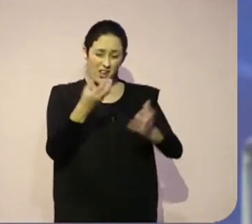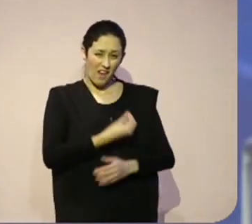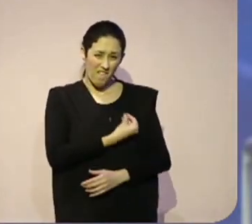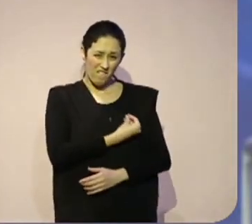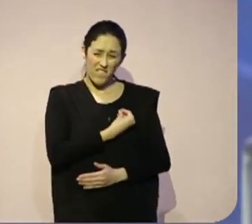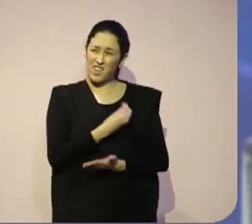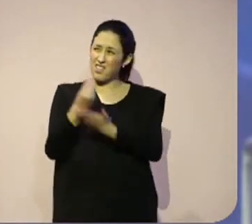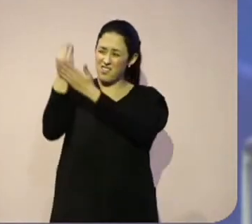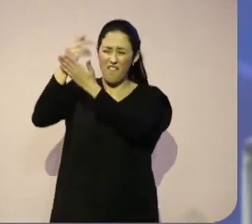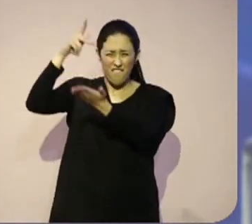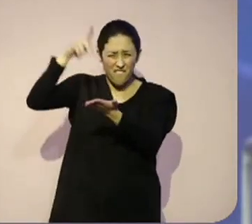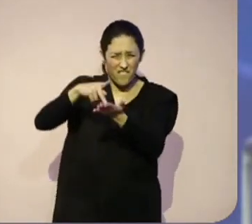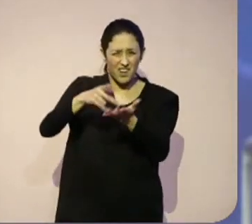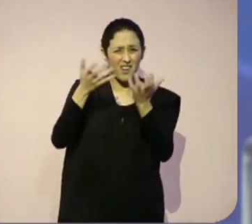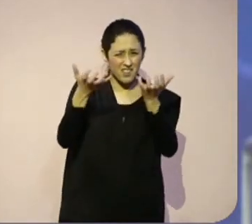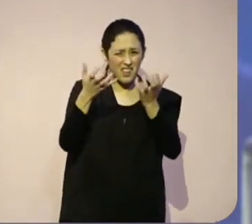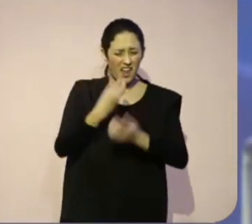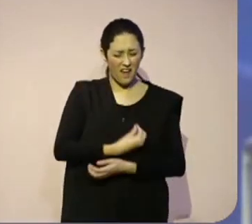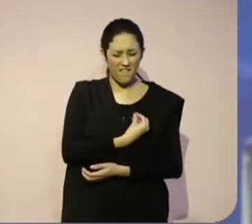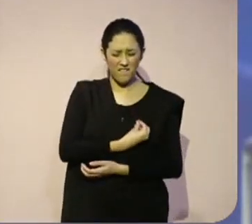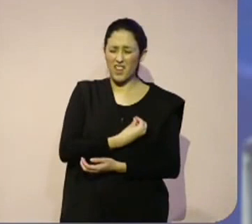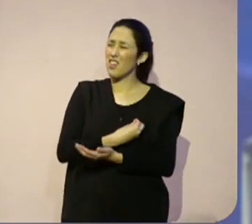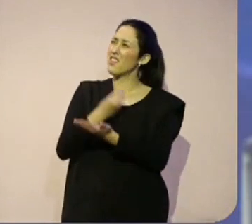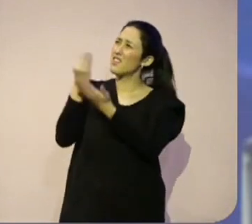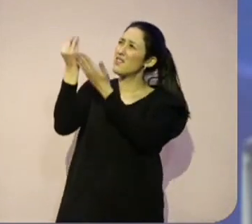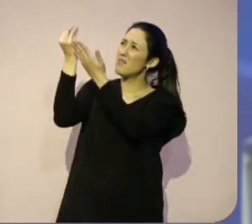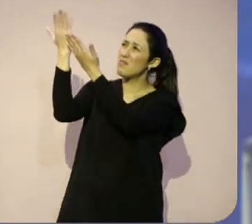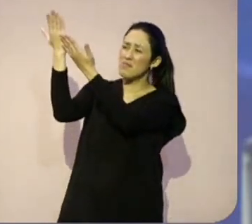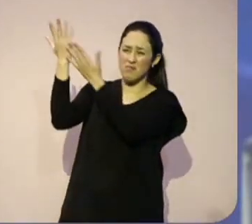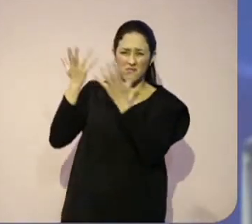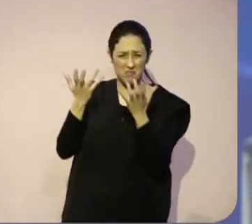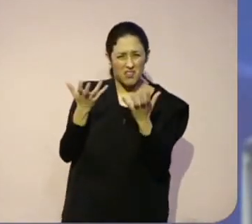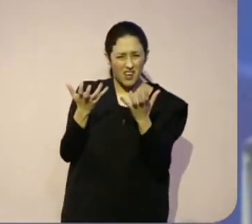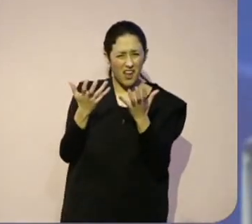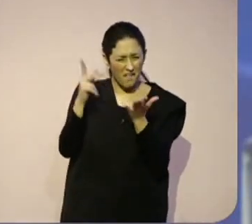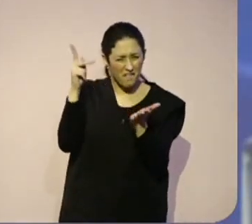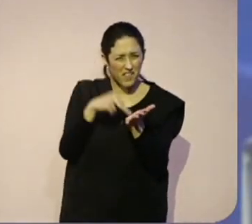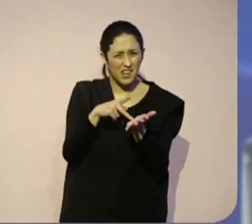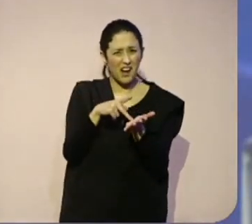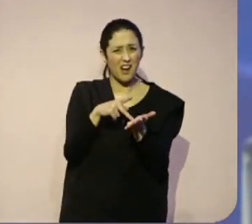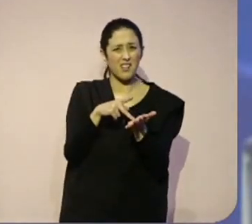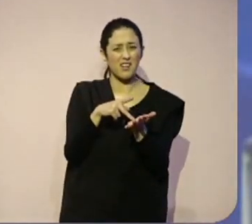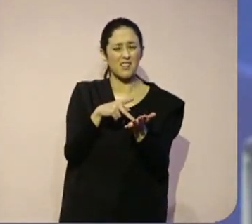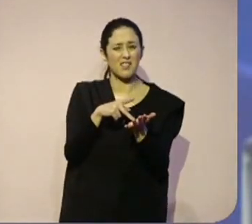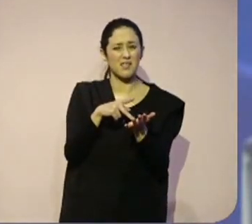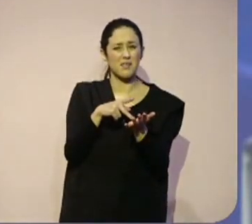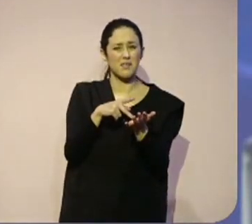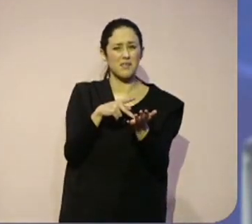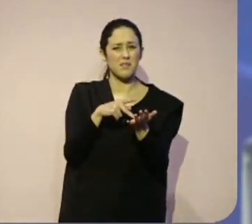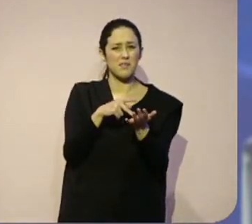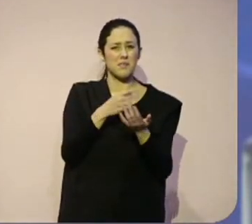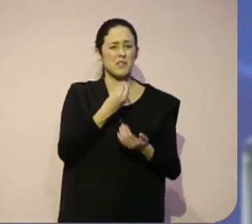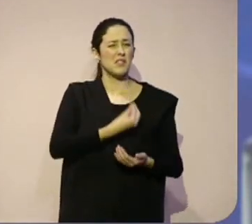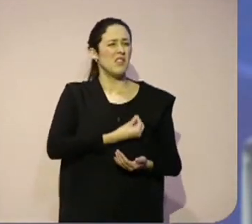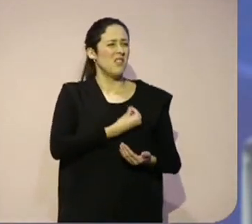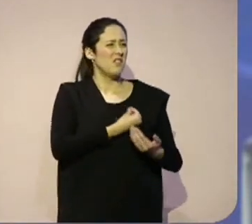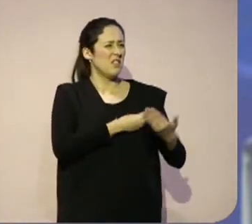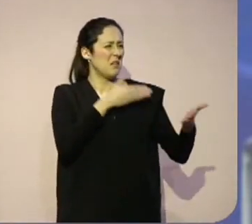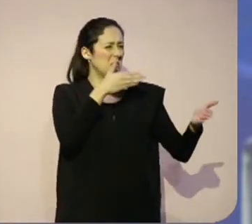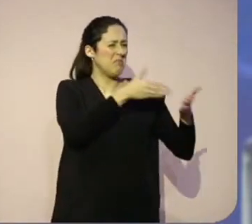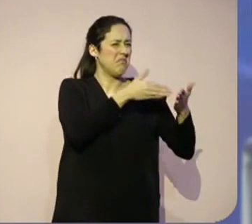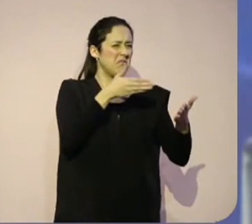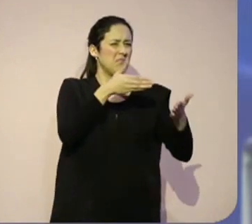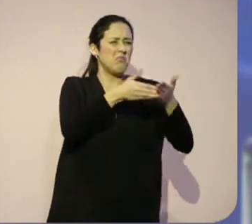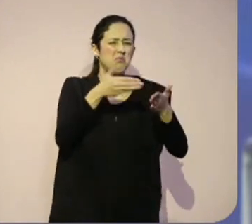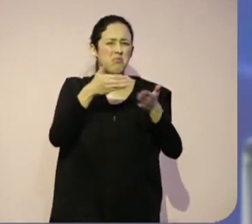Jesus definitivamente, tirando tudo aquilo que tem te impedido de ouvir